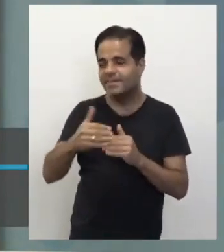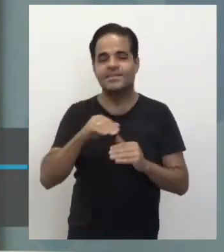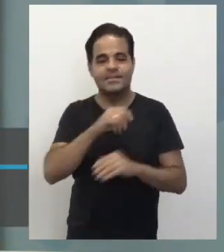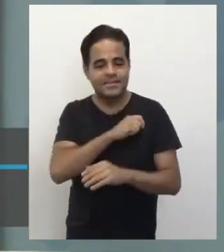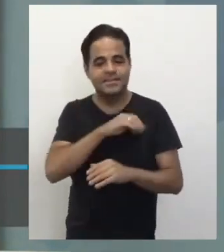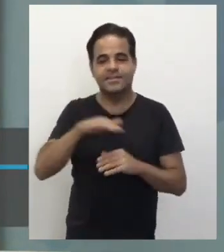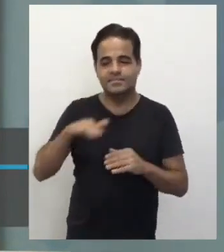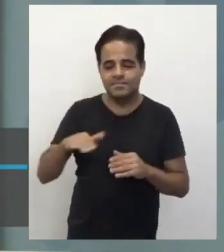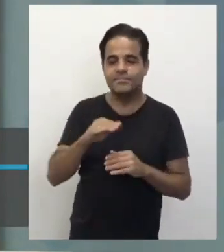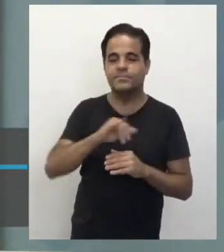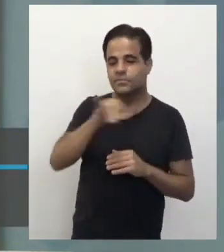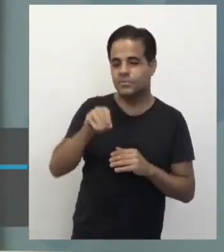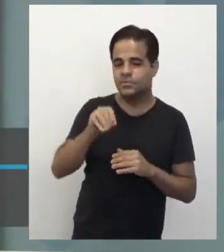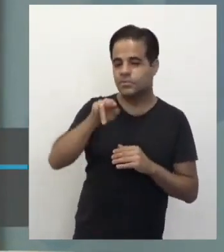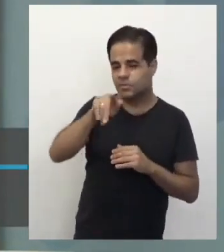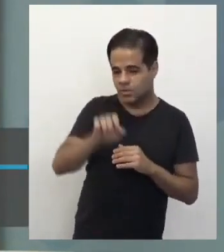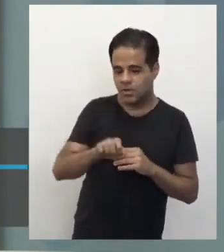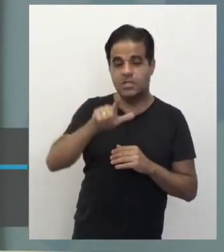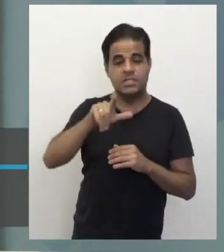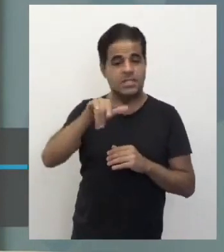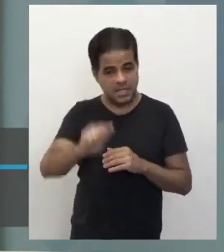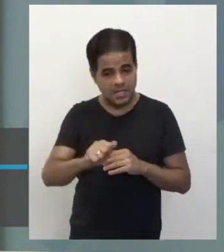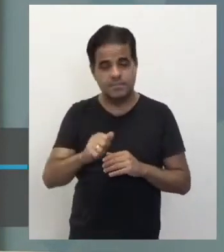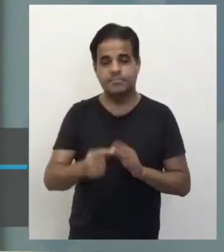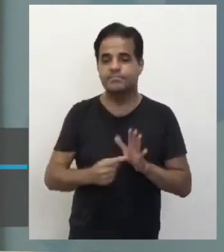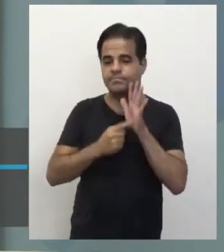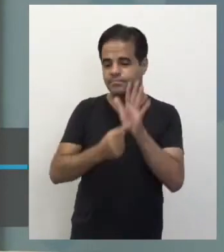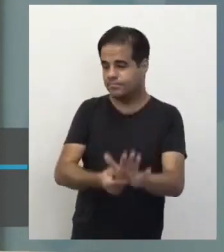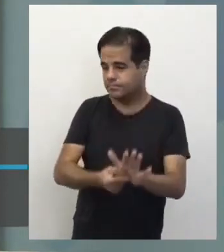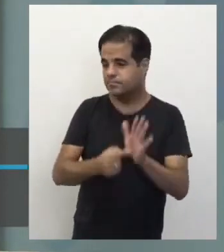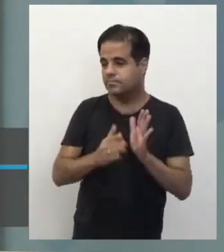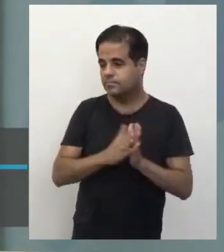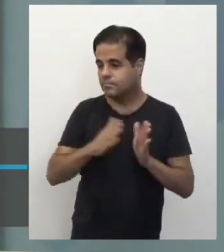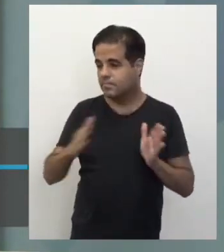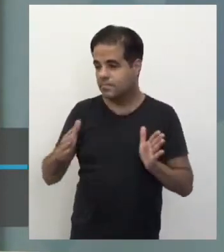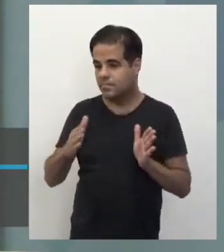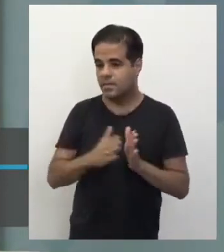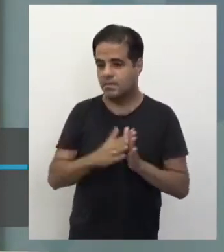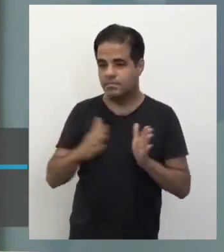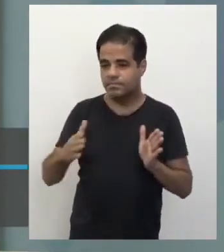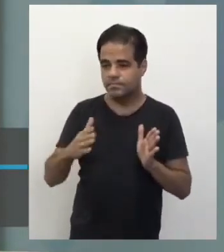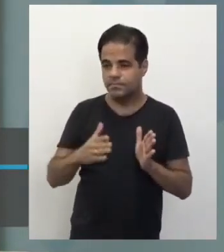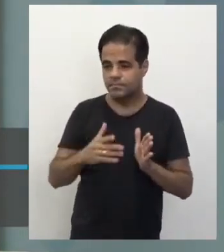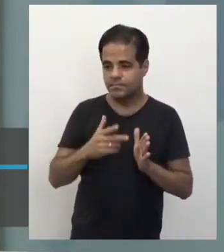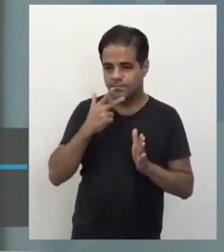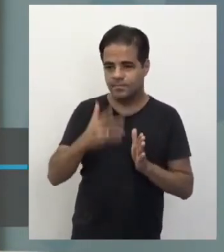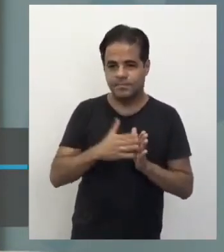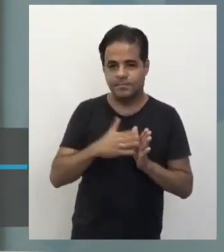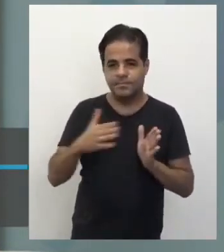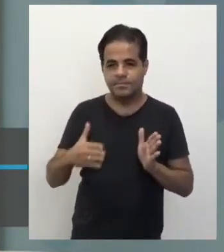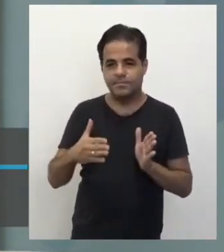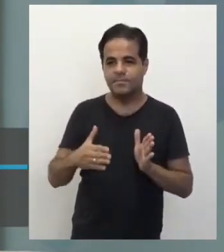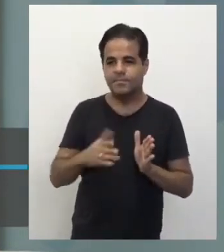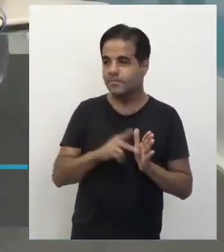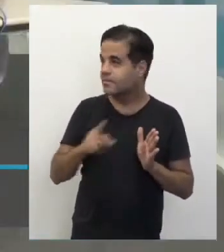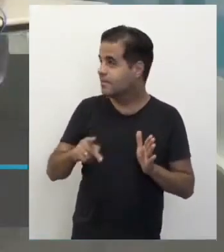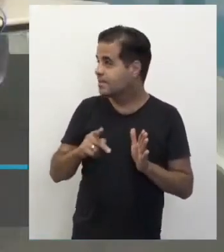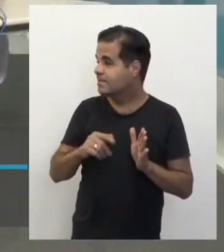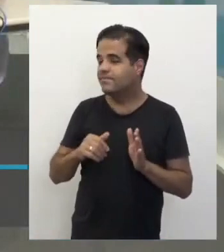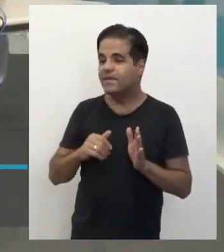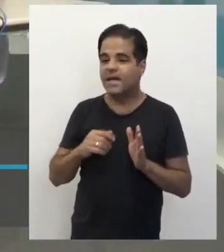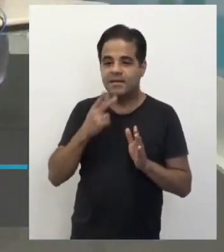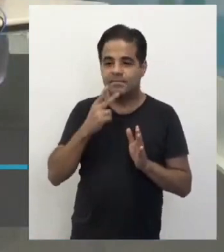Padre Antônio Jorge Lima, que estiveram aqui conosco durante o ano todo, né? Chegaram até o final aqui conosco, né, professora? Guerreiros,